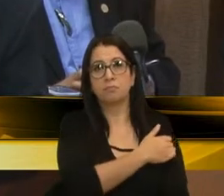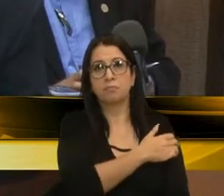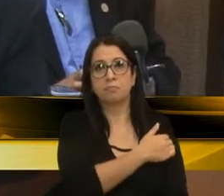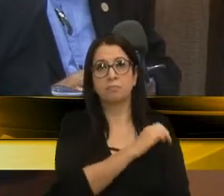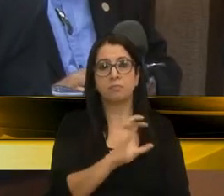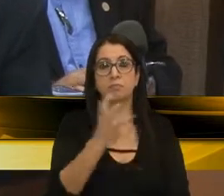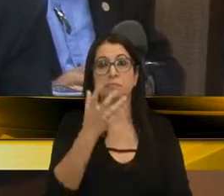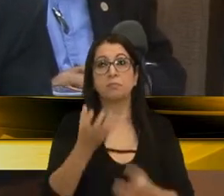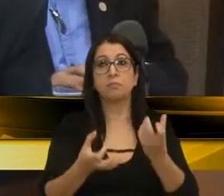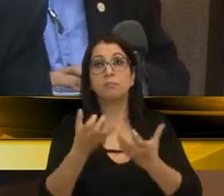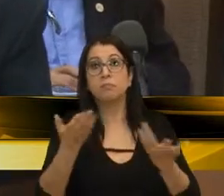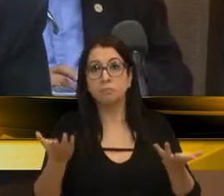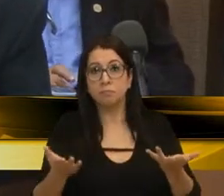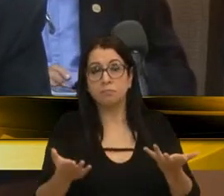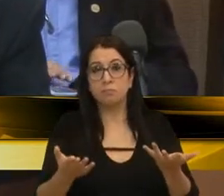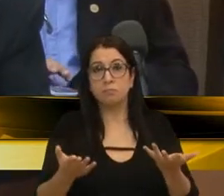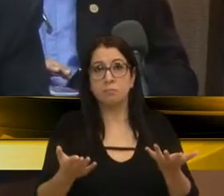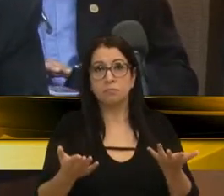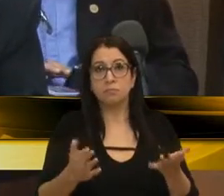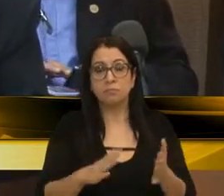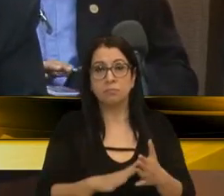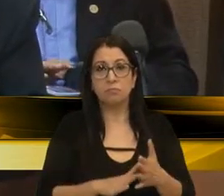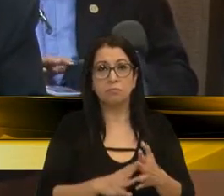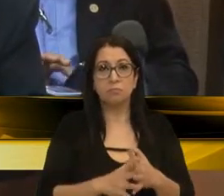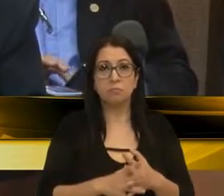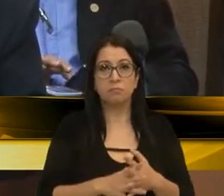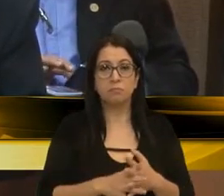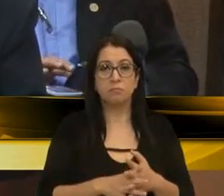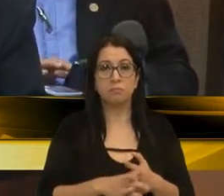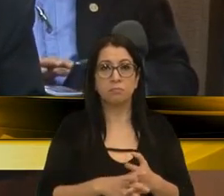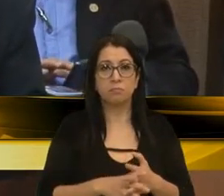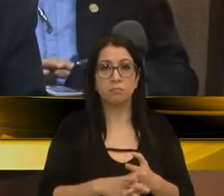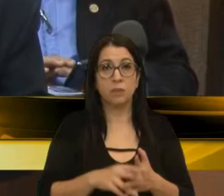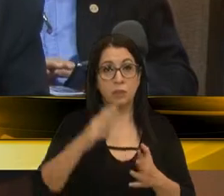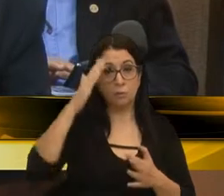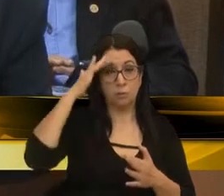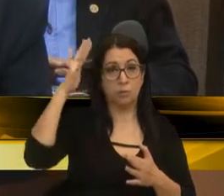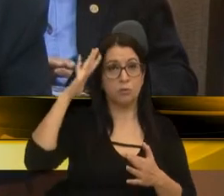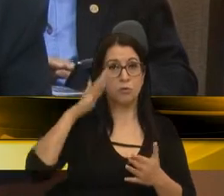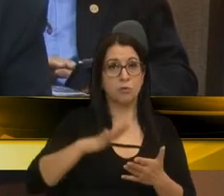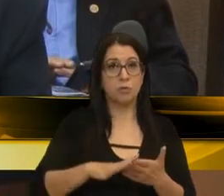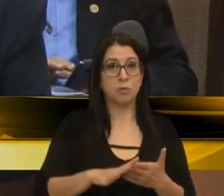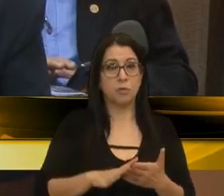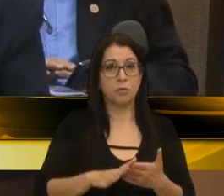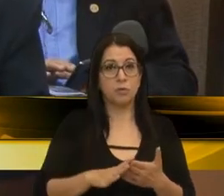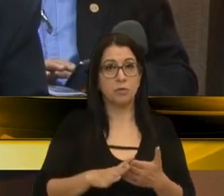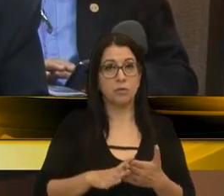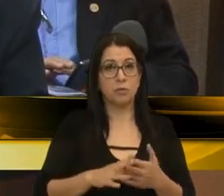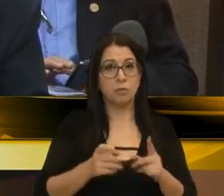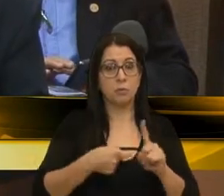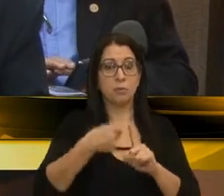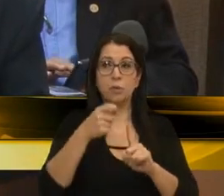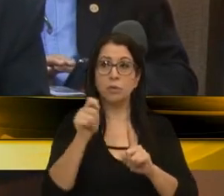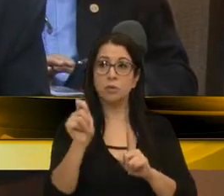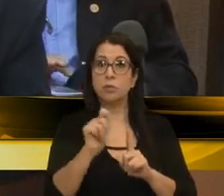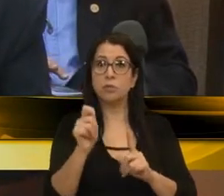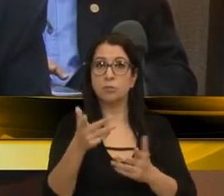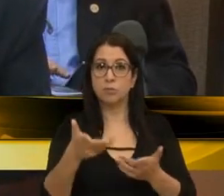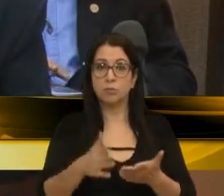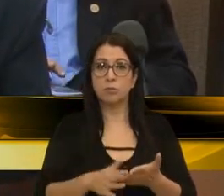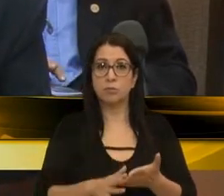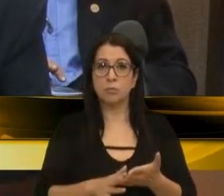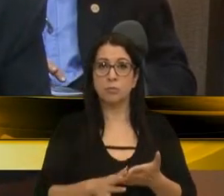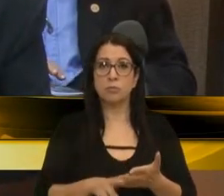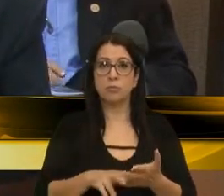incêndios. As casas que aconteceram incêndios. Imagina provavelmente para agosto